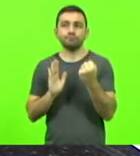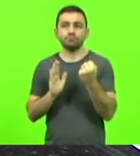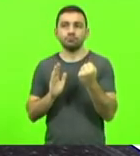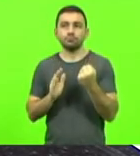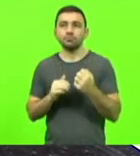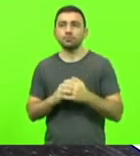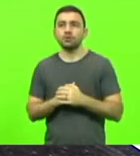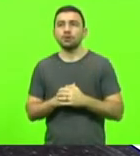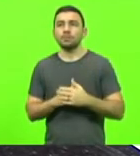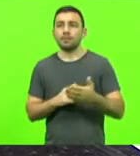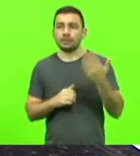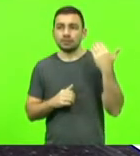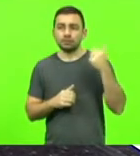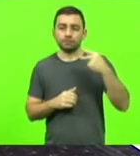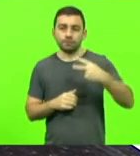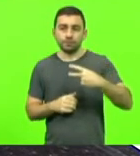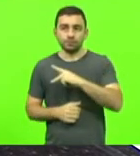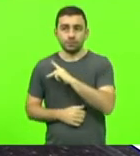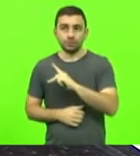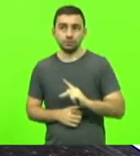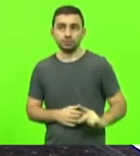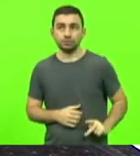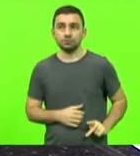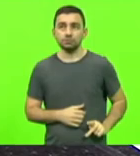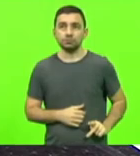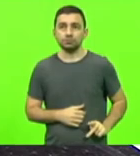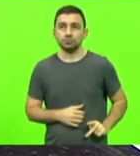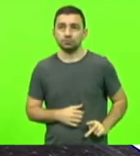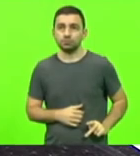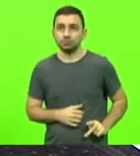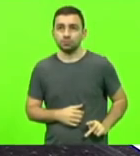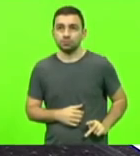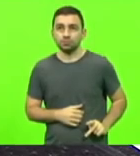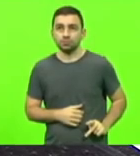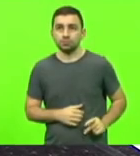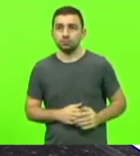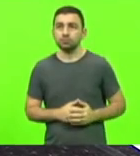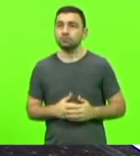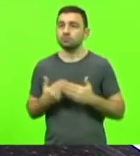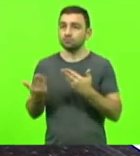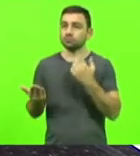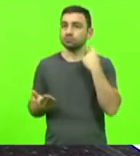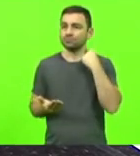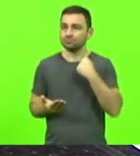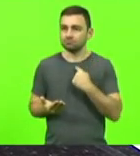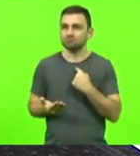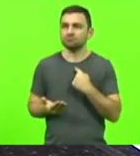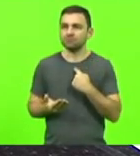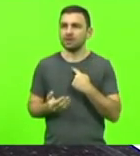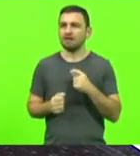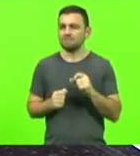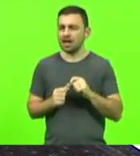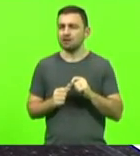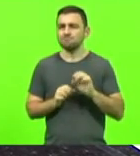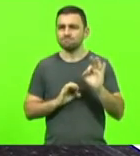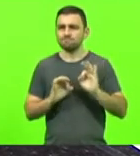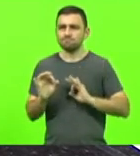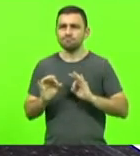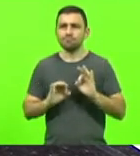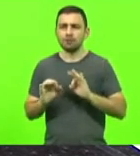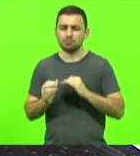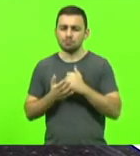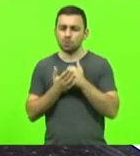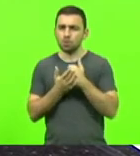naquele momento, vice-presidente, Vossa Excelência, senhor Silvio, fez muito por essa